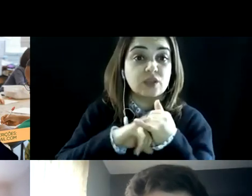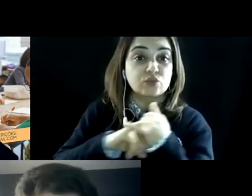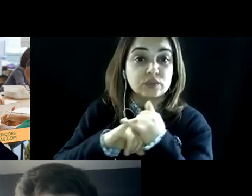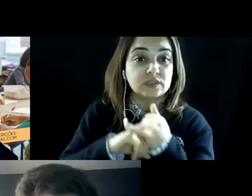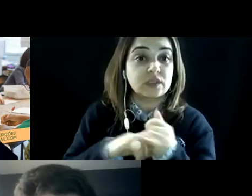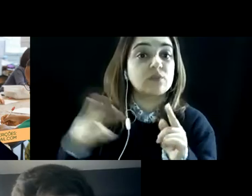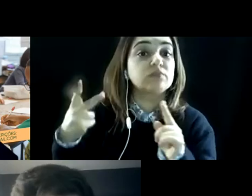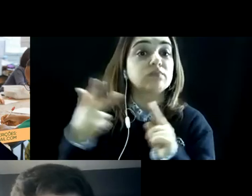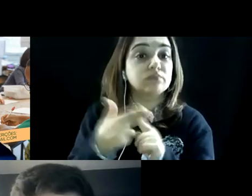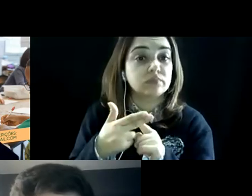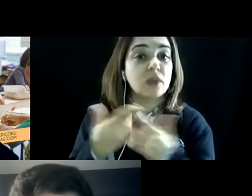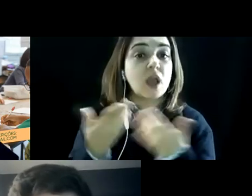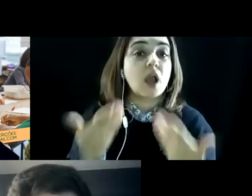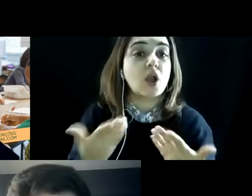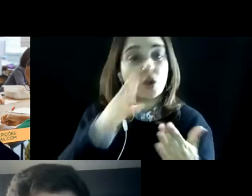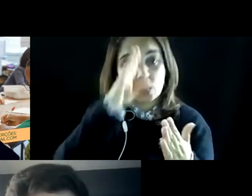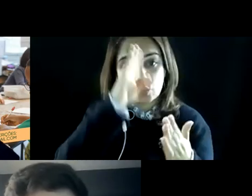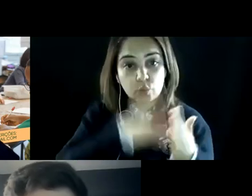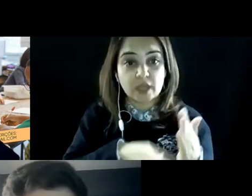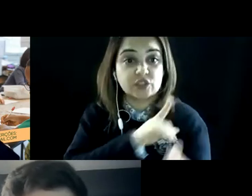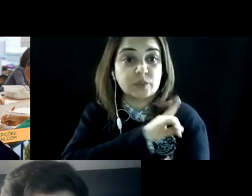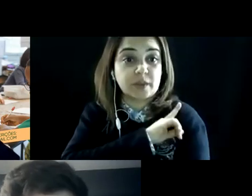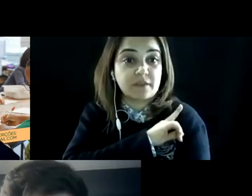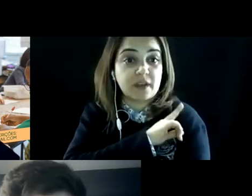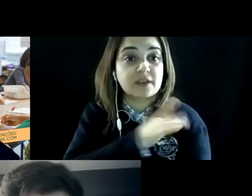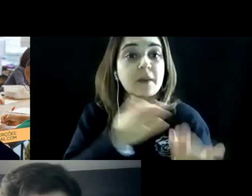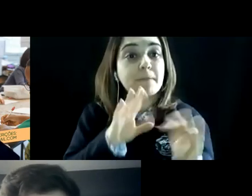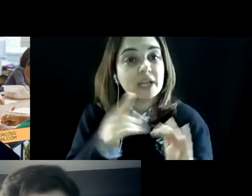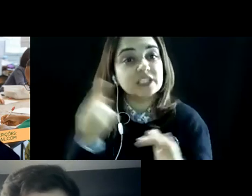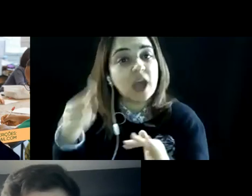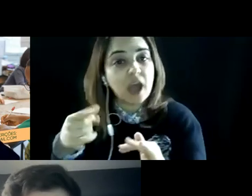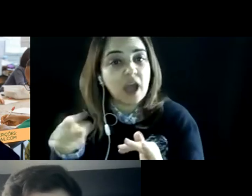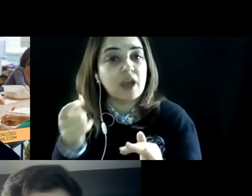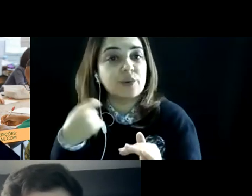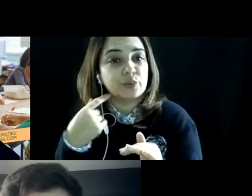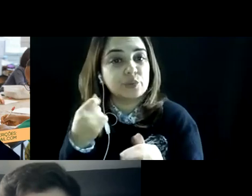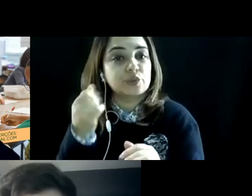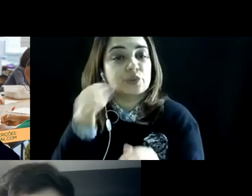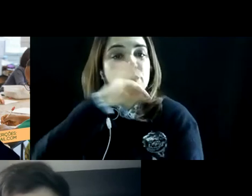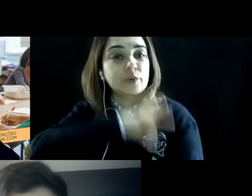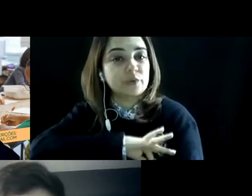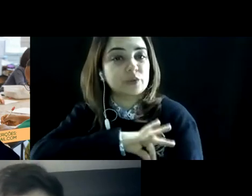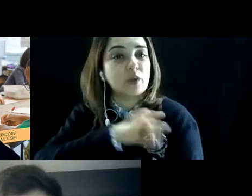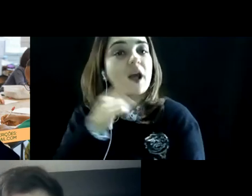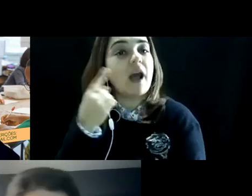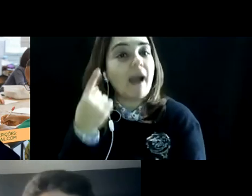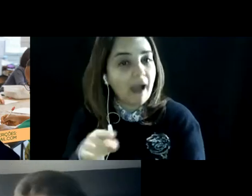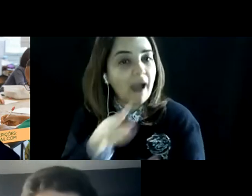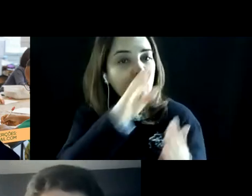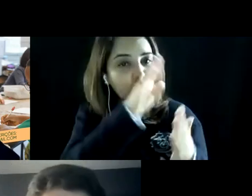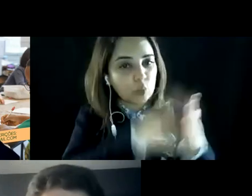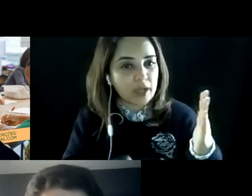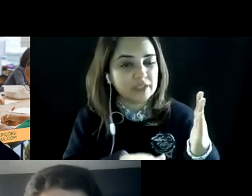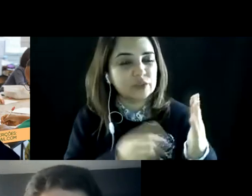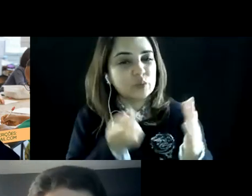e agora é um colégio privado. Todavia, tem este acesso de ensino profissional. e há uma segregação dentro do próprio colégio para os estudantes do